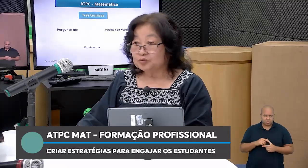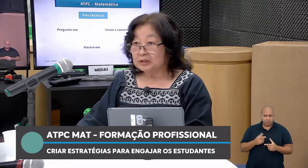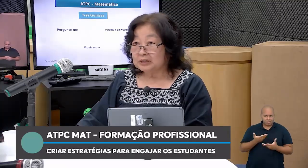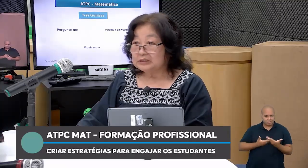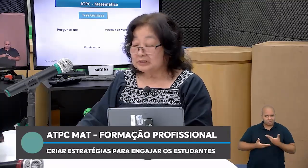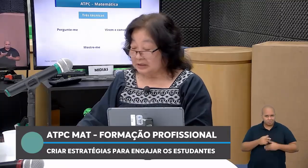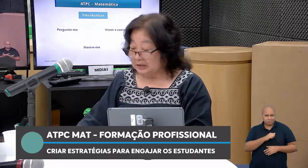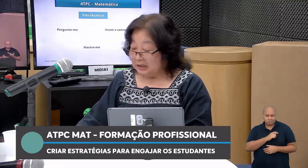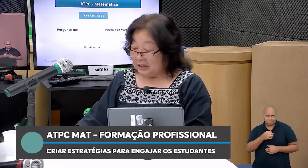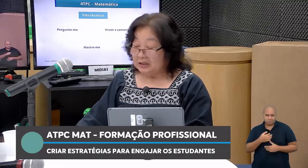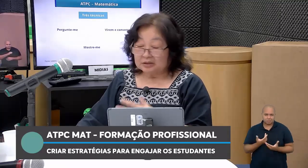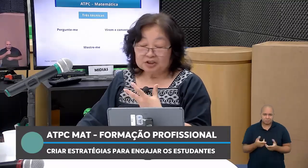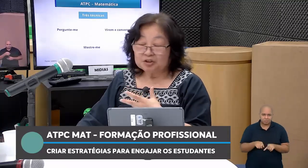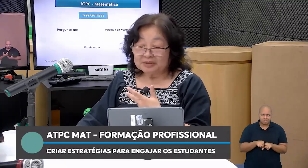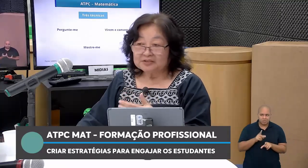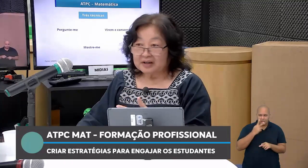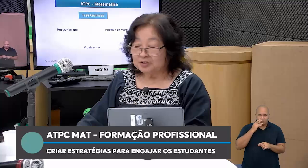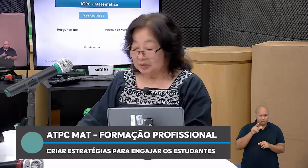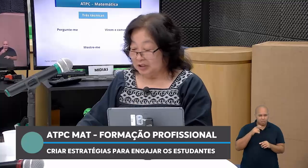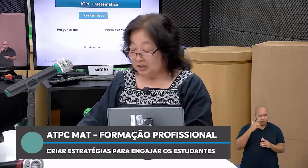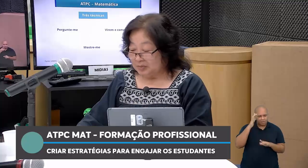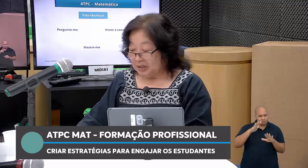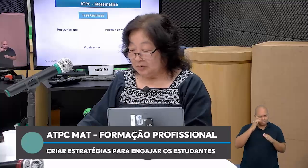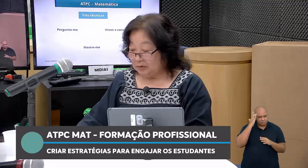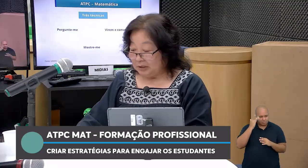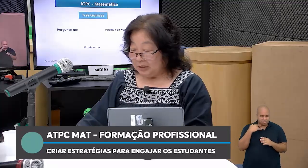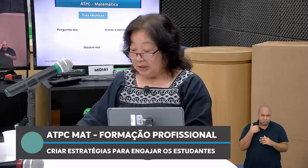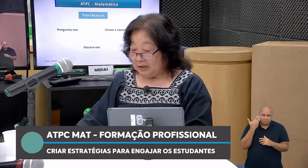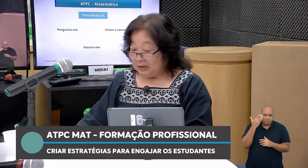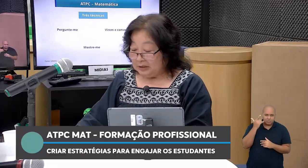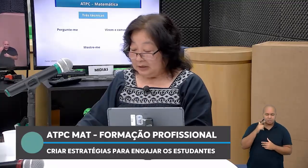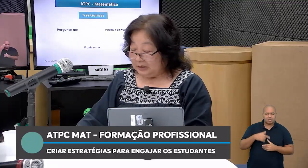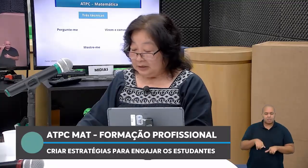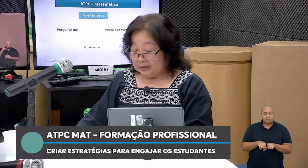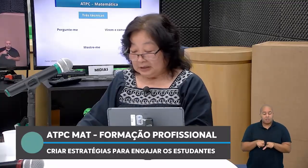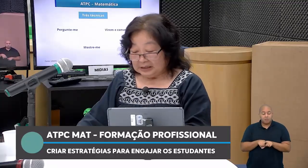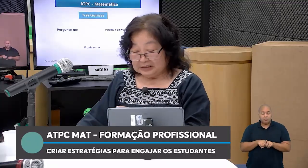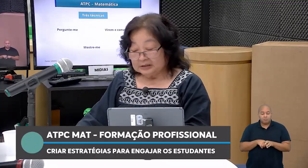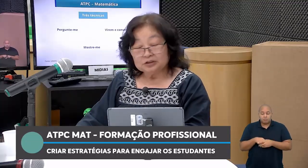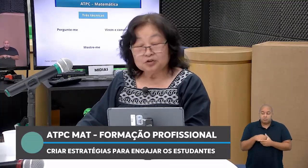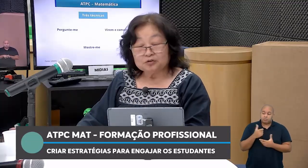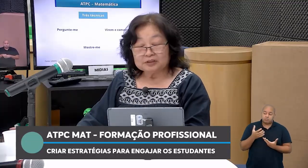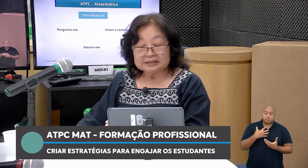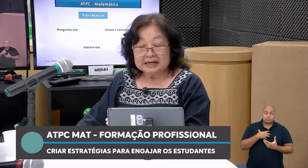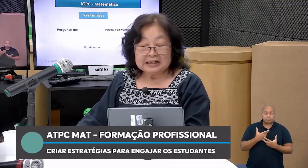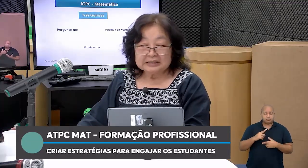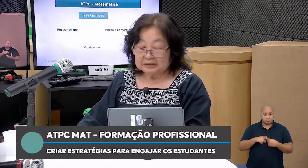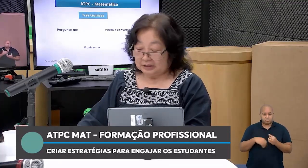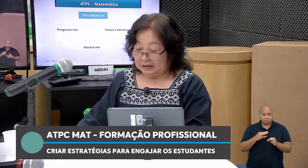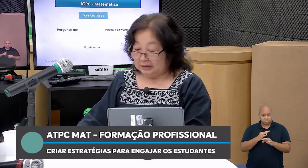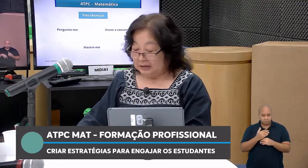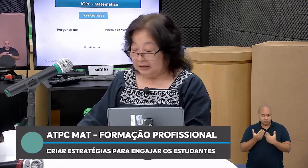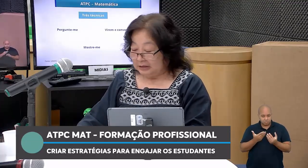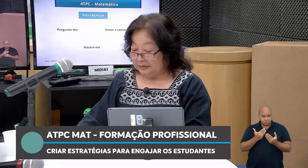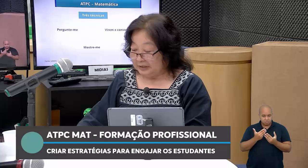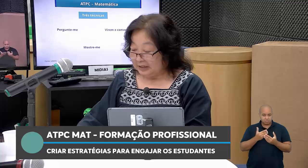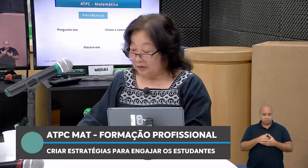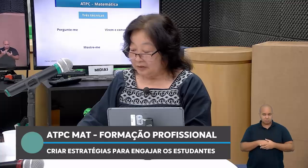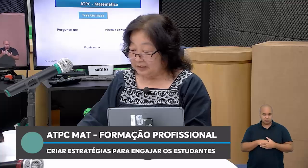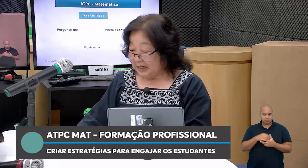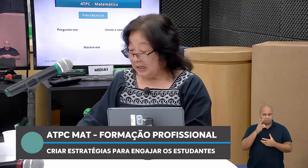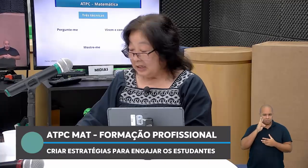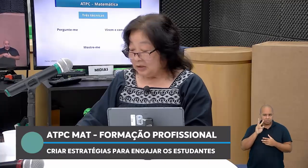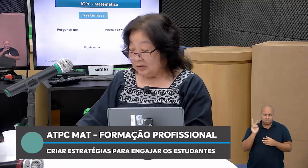os estudantes, né, que eu acho que é mais fácil o entendimento. E essa de conversar e